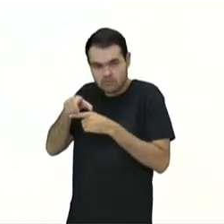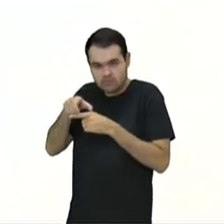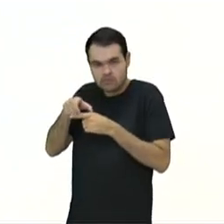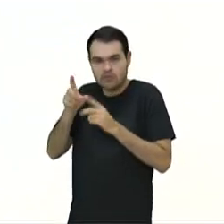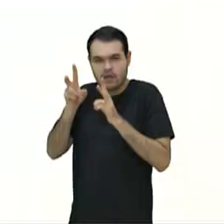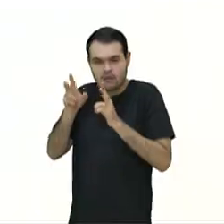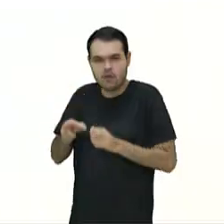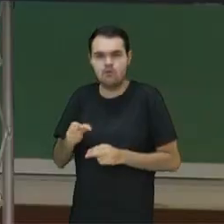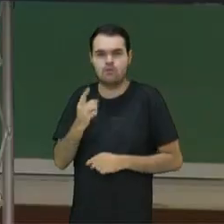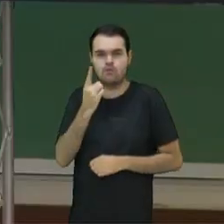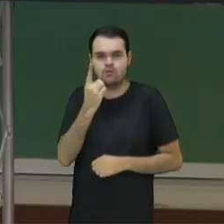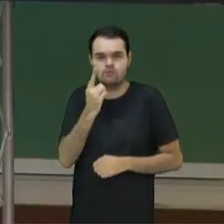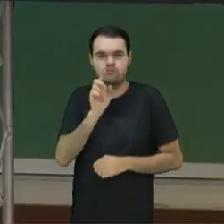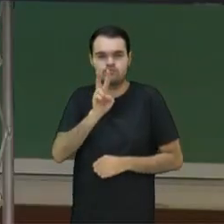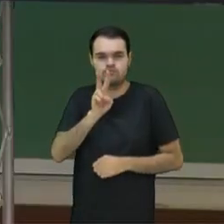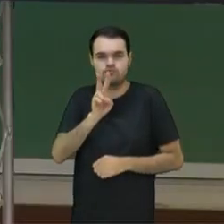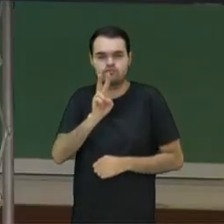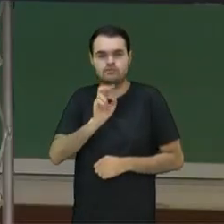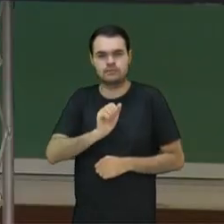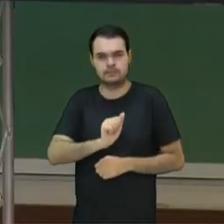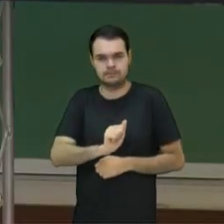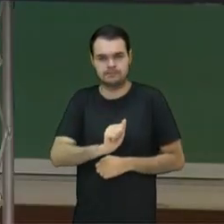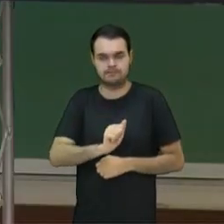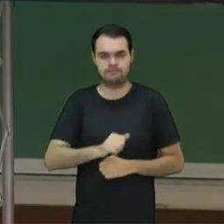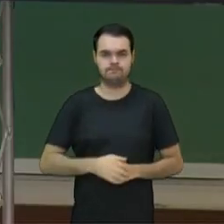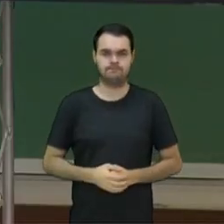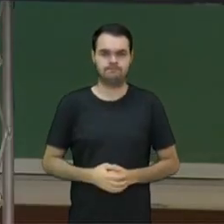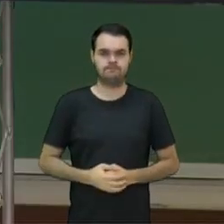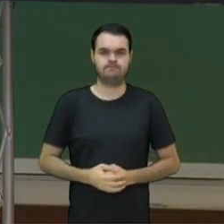volt-ampere. Então,